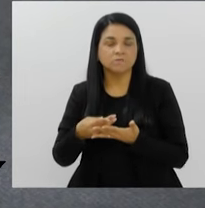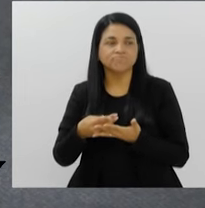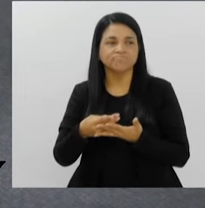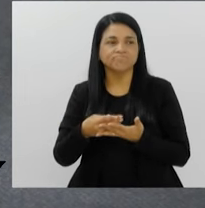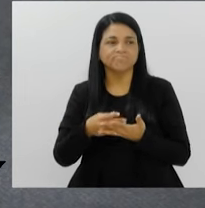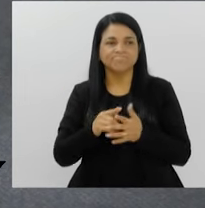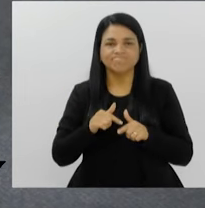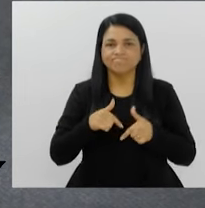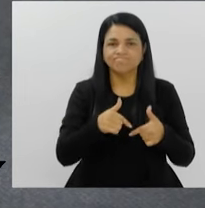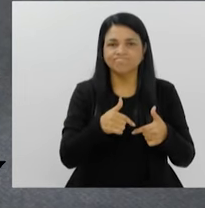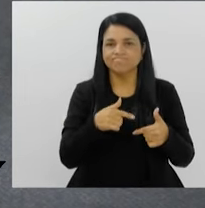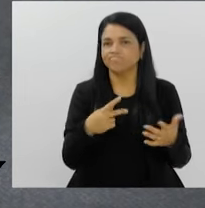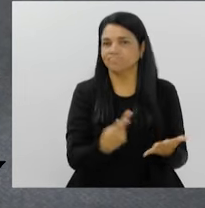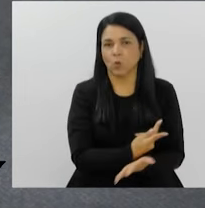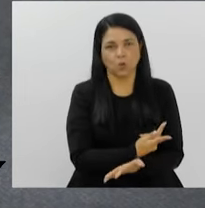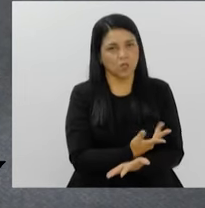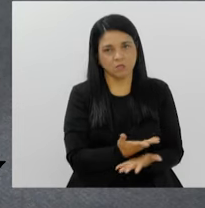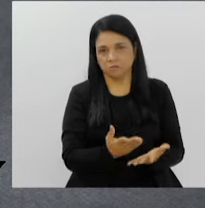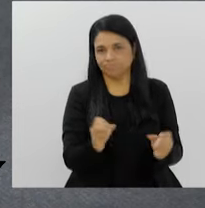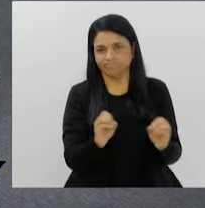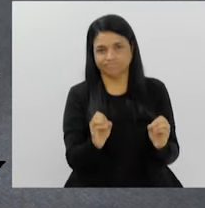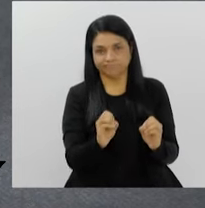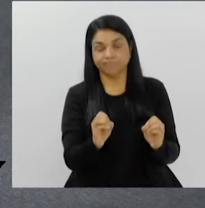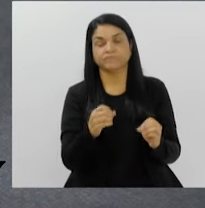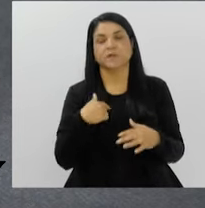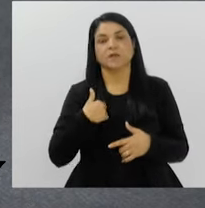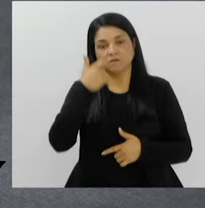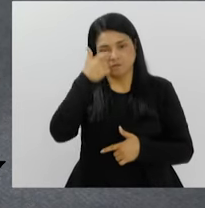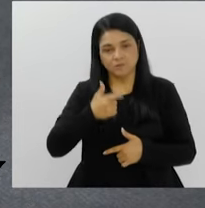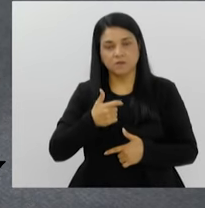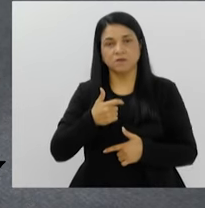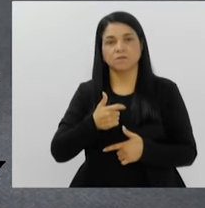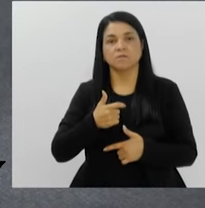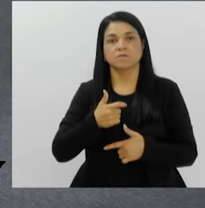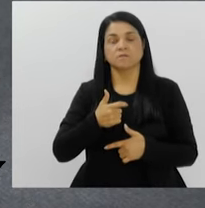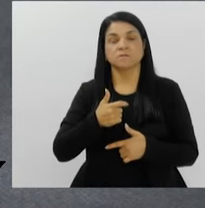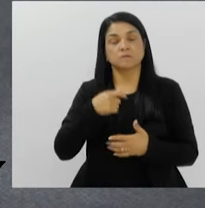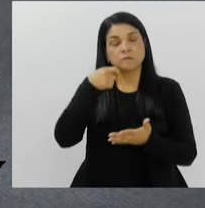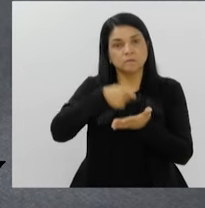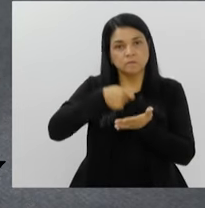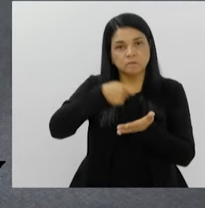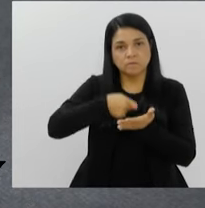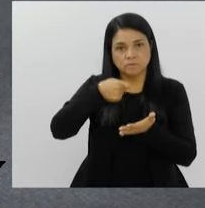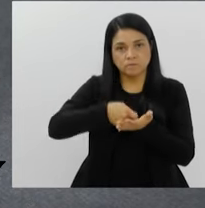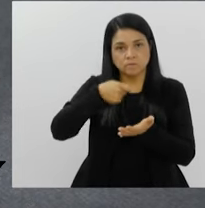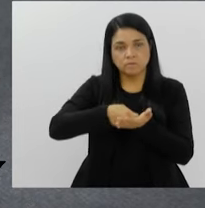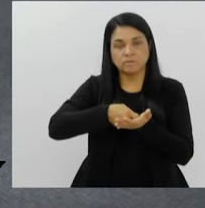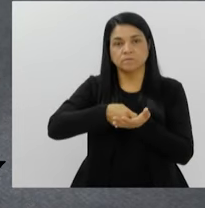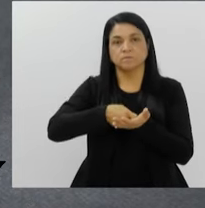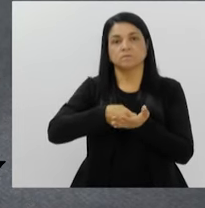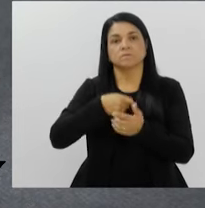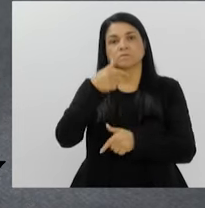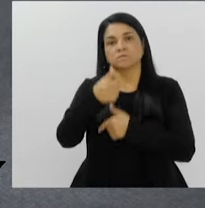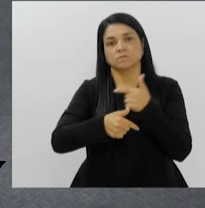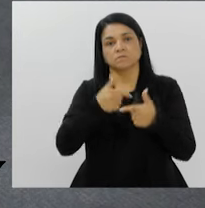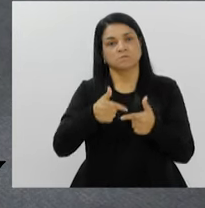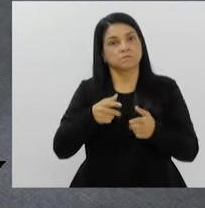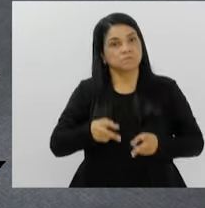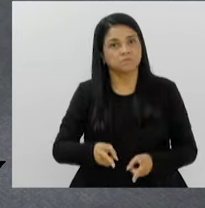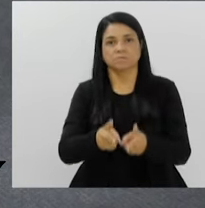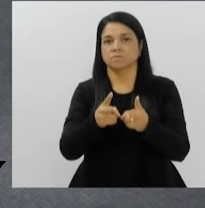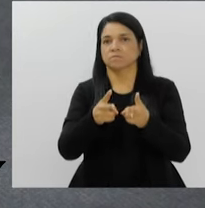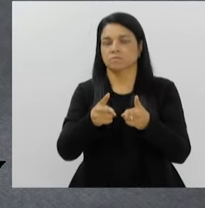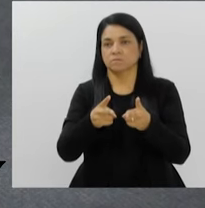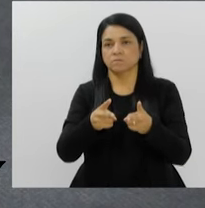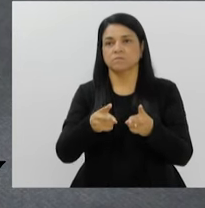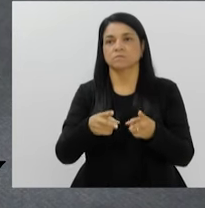não acontece. Então, fica aqui também a nossa cobrança que esse trabalho não pode parar. E aproveitar